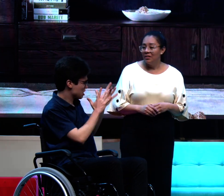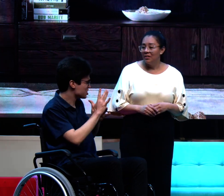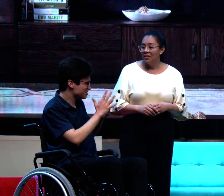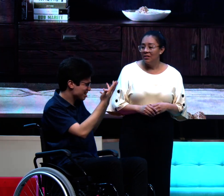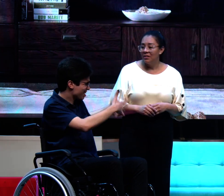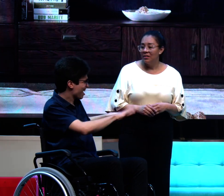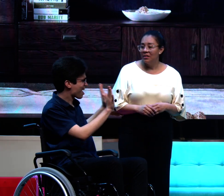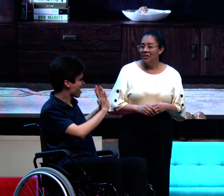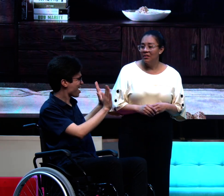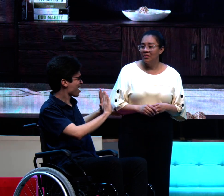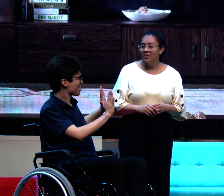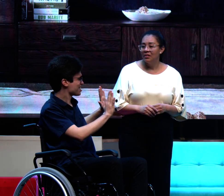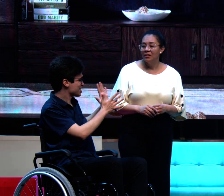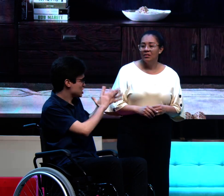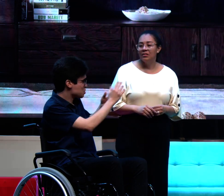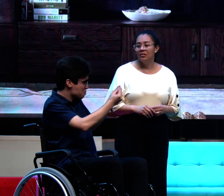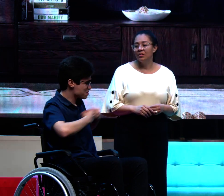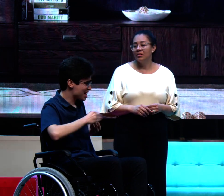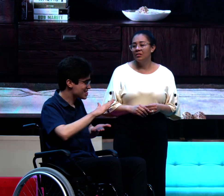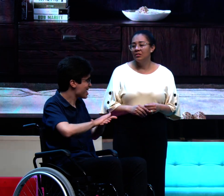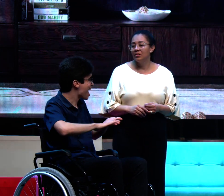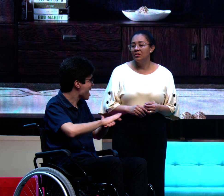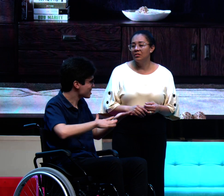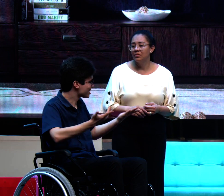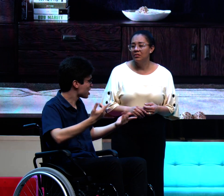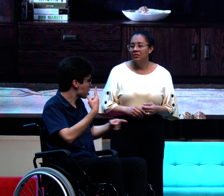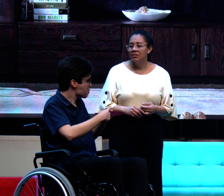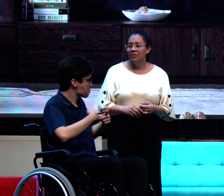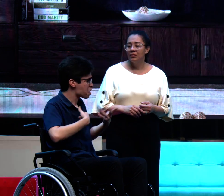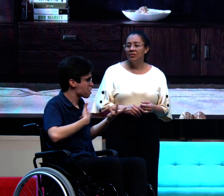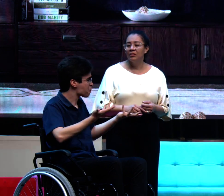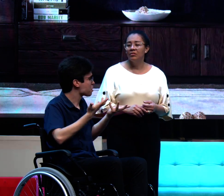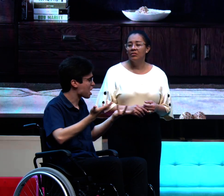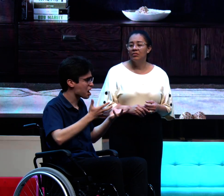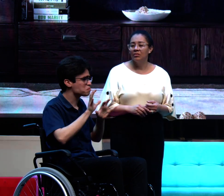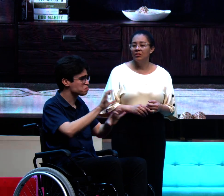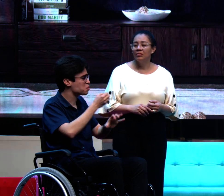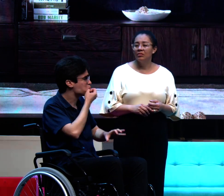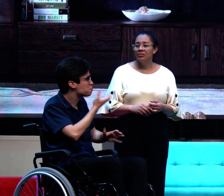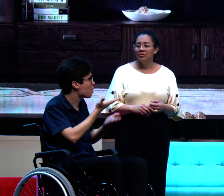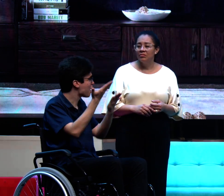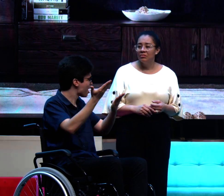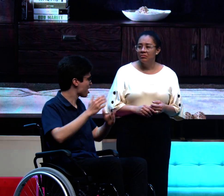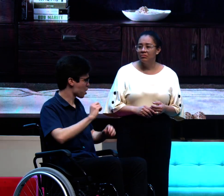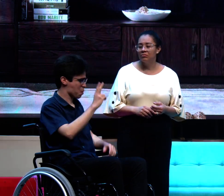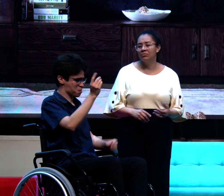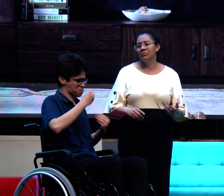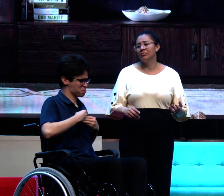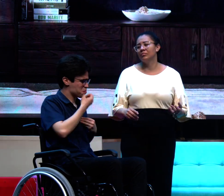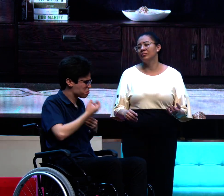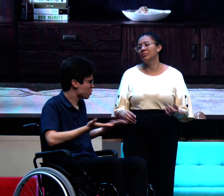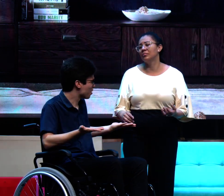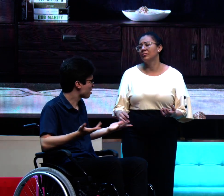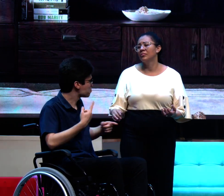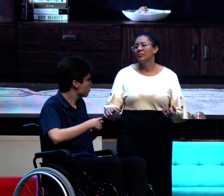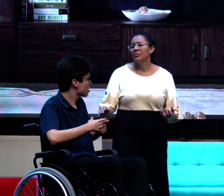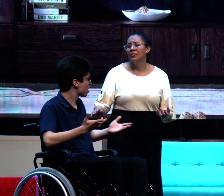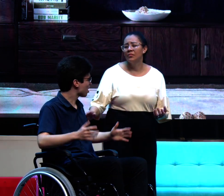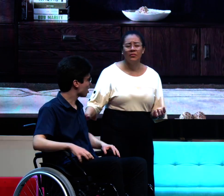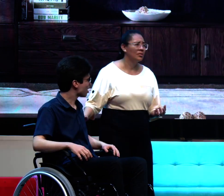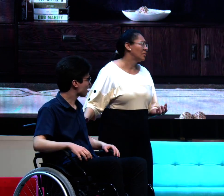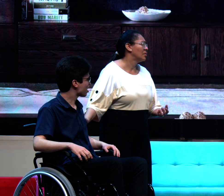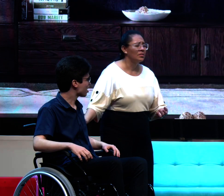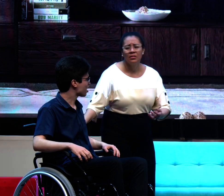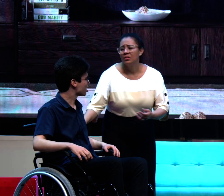Jesus. Jesus nunca me deu nada. Por que, que eu iria fazer algo de bom para ele ou ele fazer algo de bom para mim?